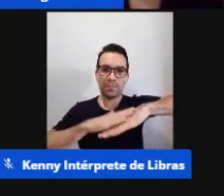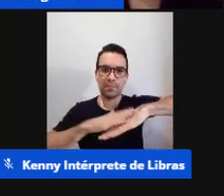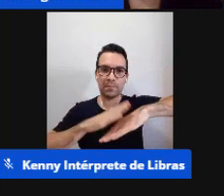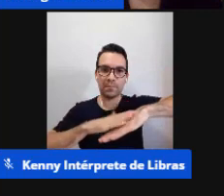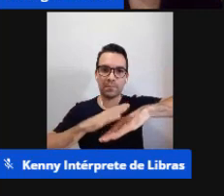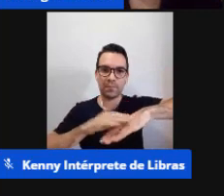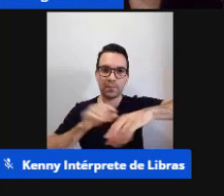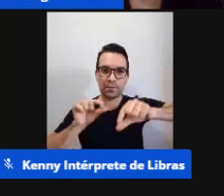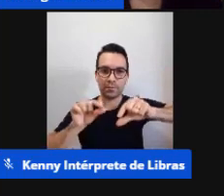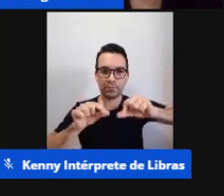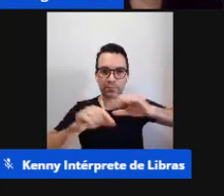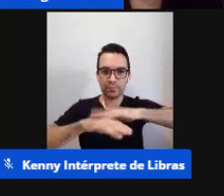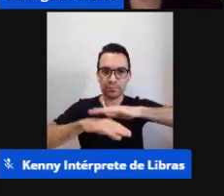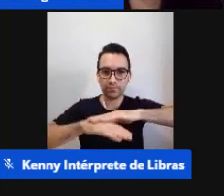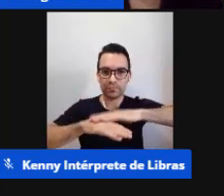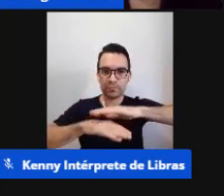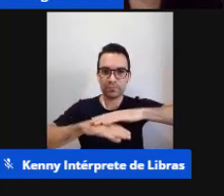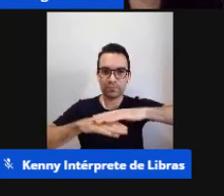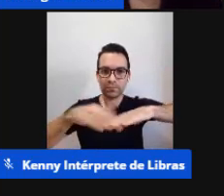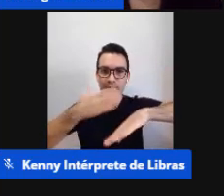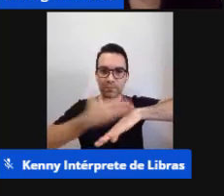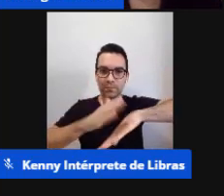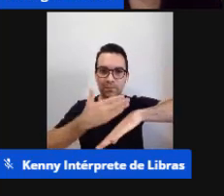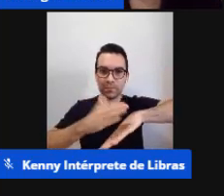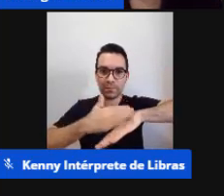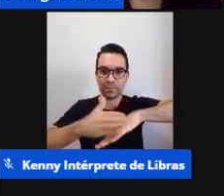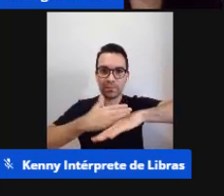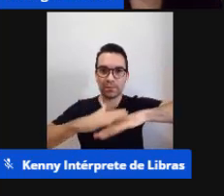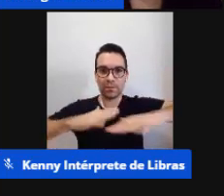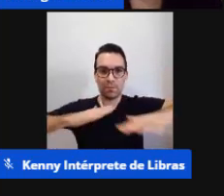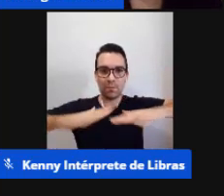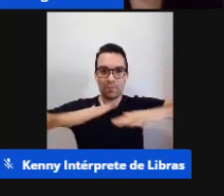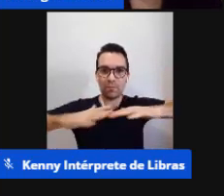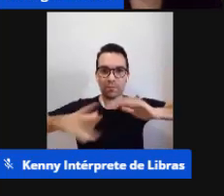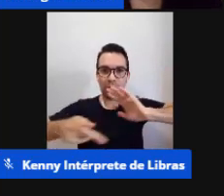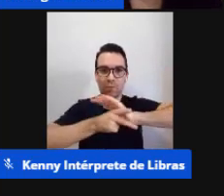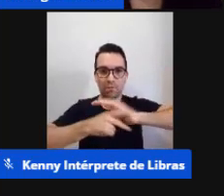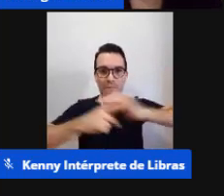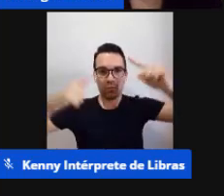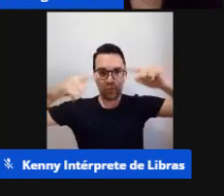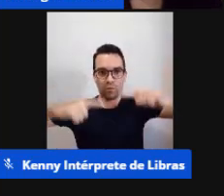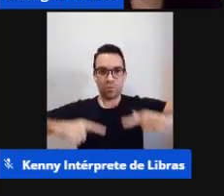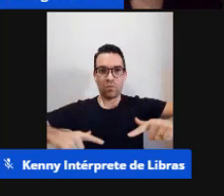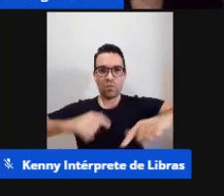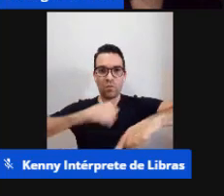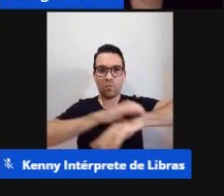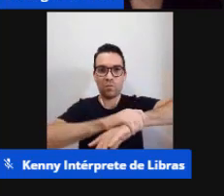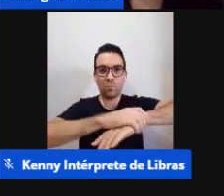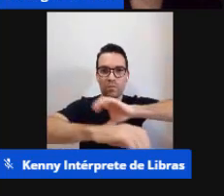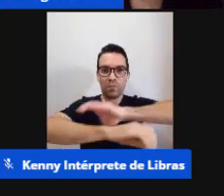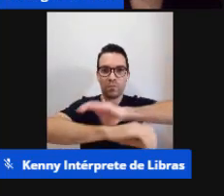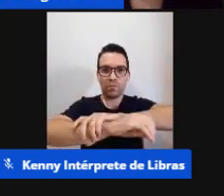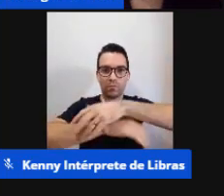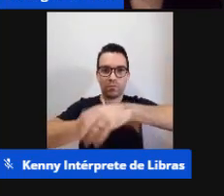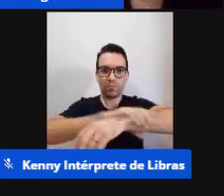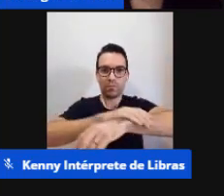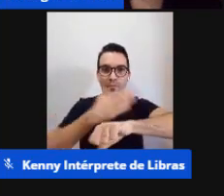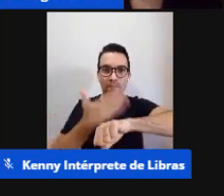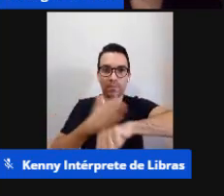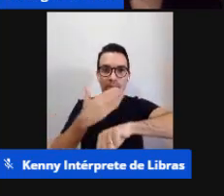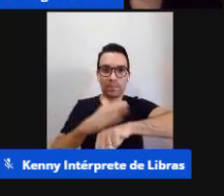tá? E a motricidade fina também. Vai exigir muito aqui o trabalho de